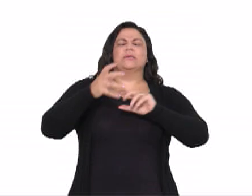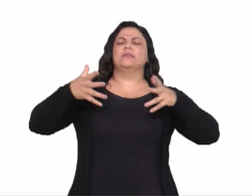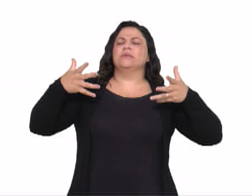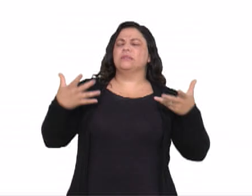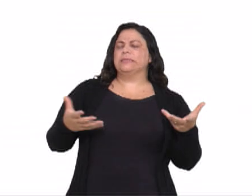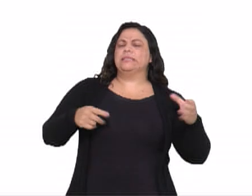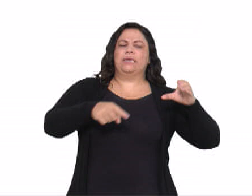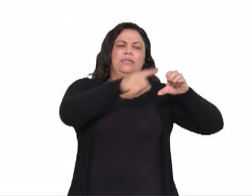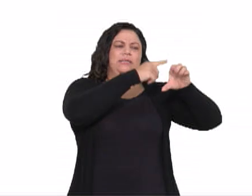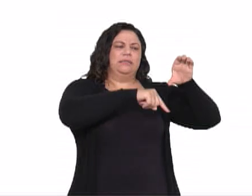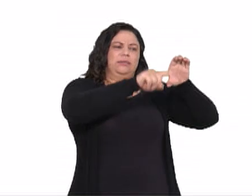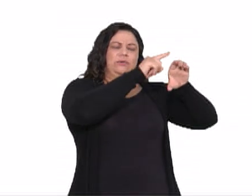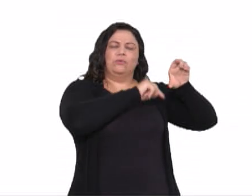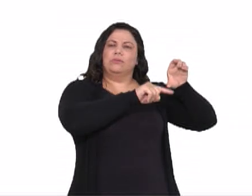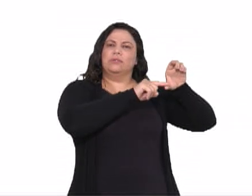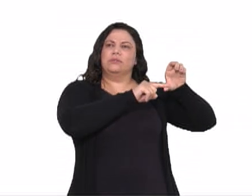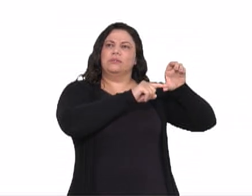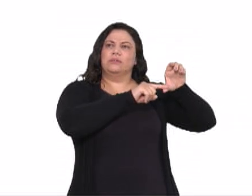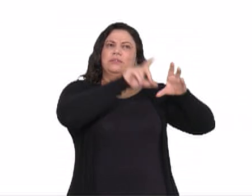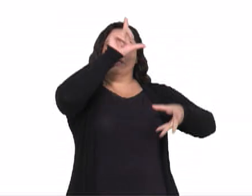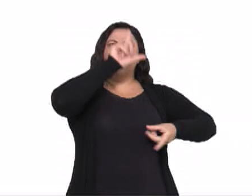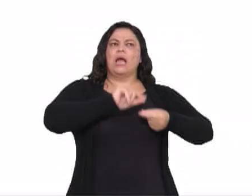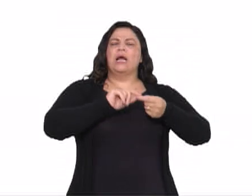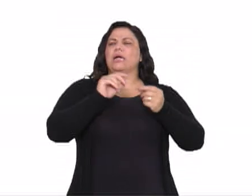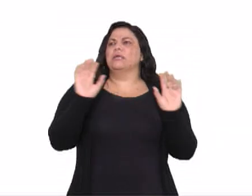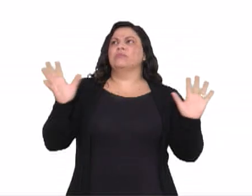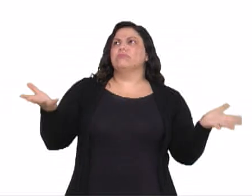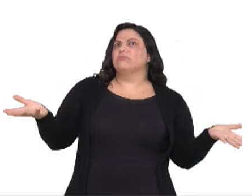funções, inclusive no nosso dia a dia aqui, né?